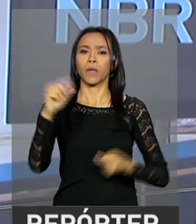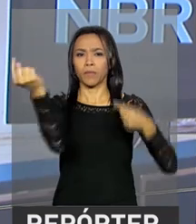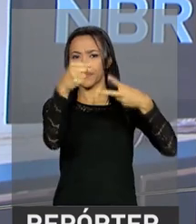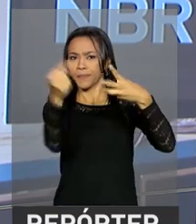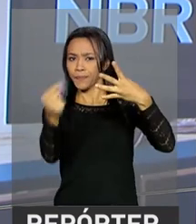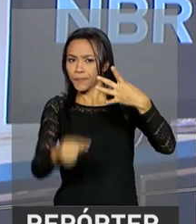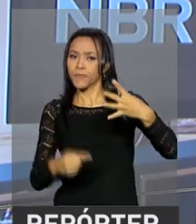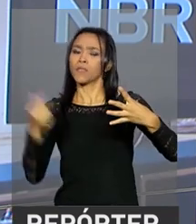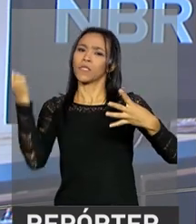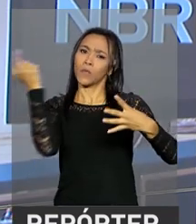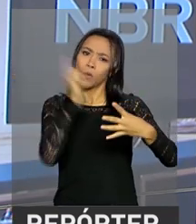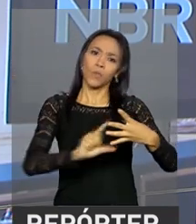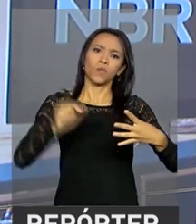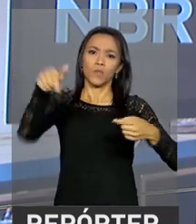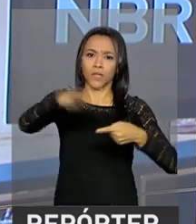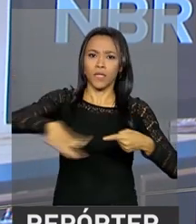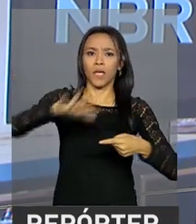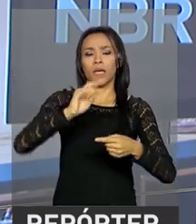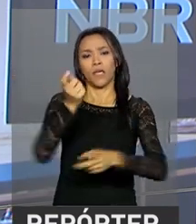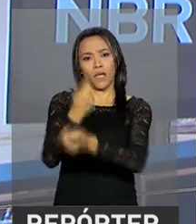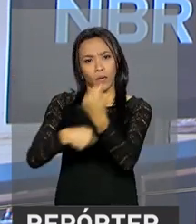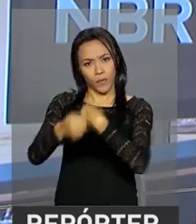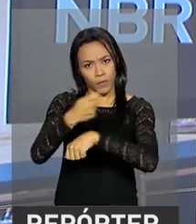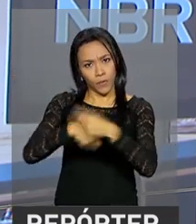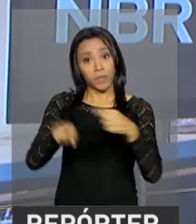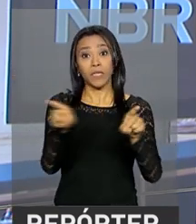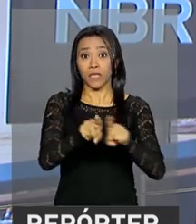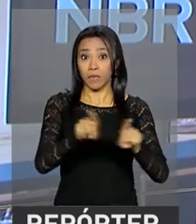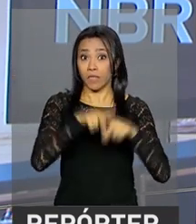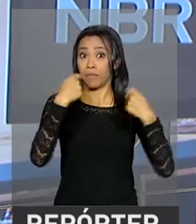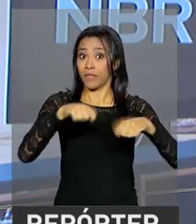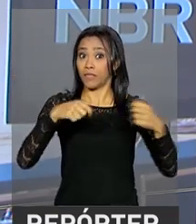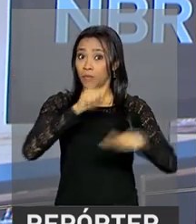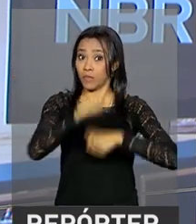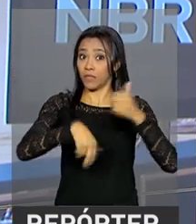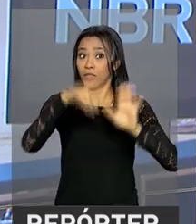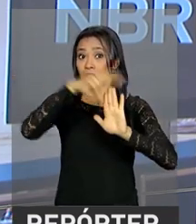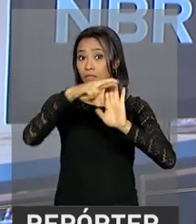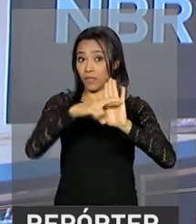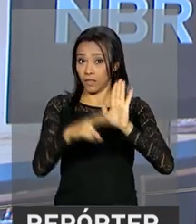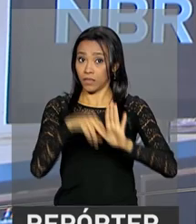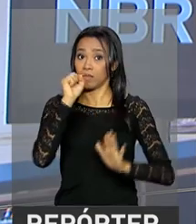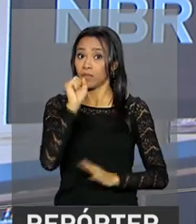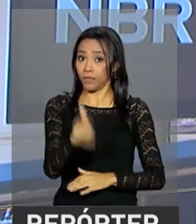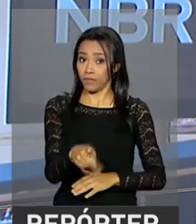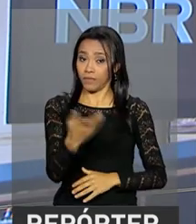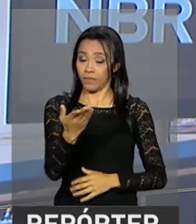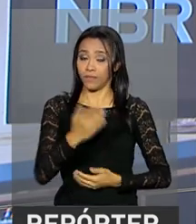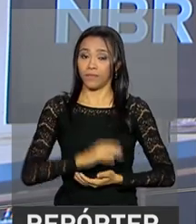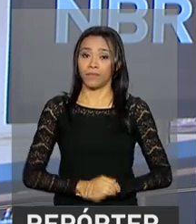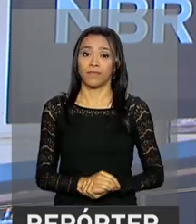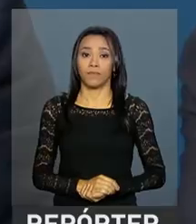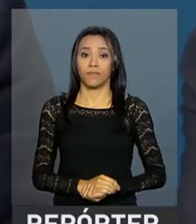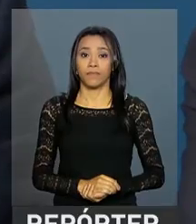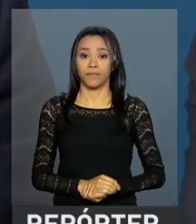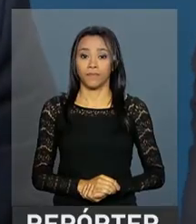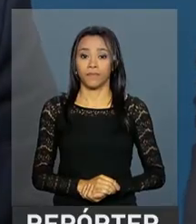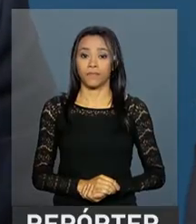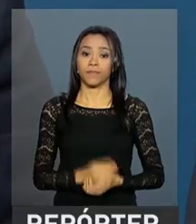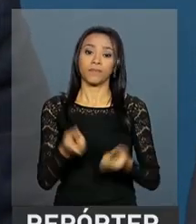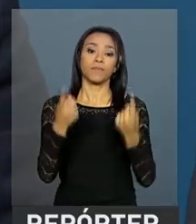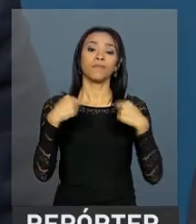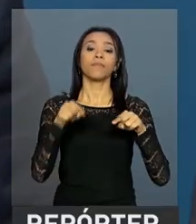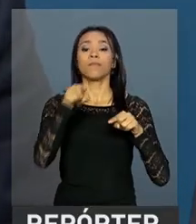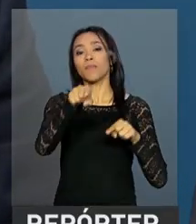já conquistados na área econômica e a necessidade da aprovação da reforma da Previdência.